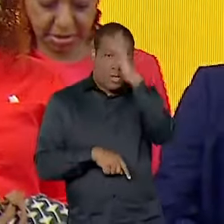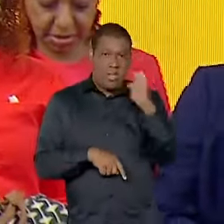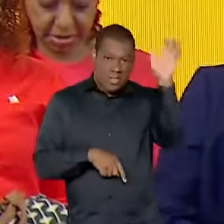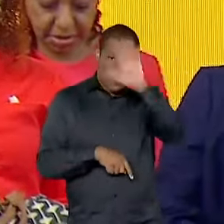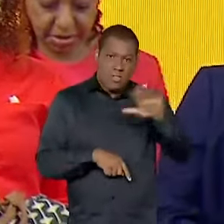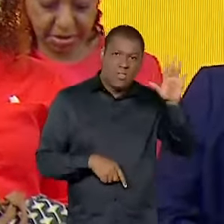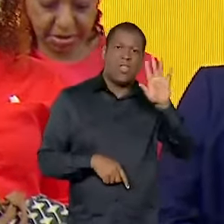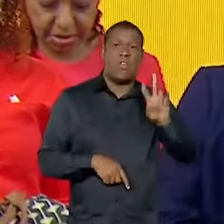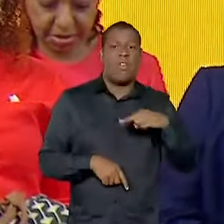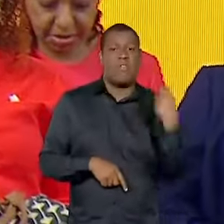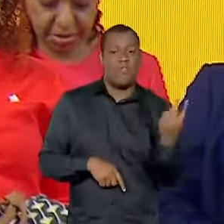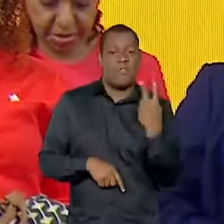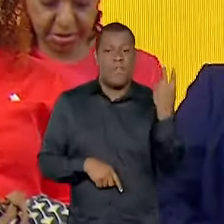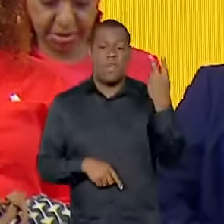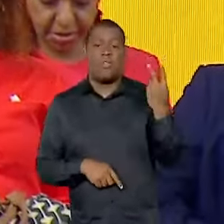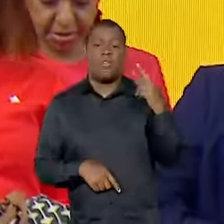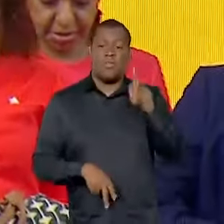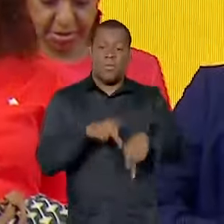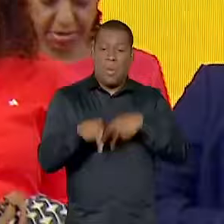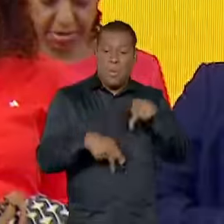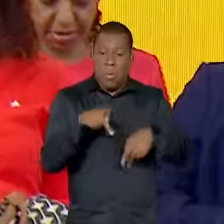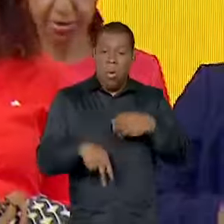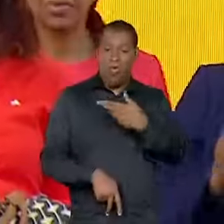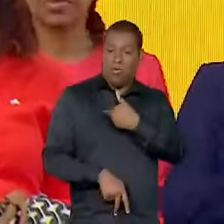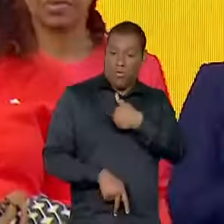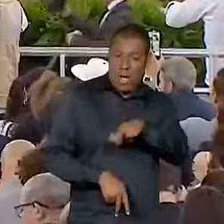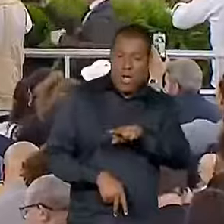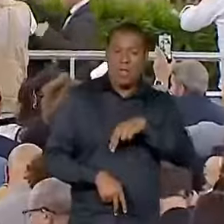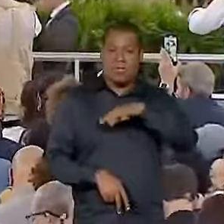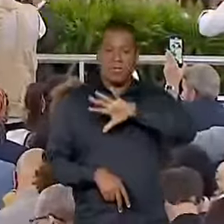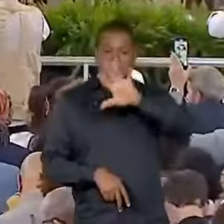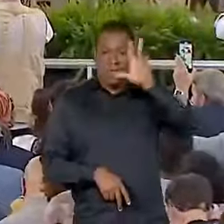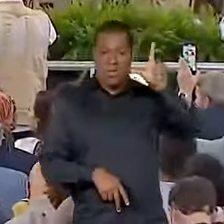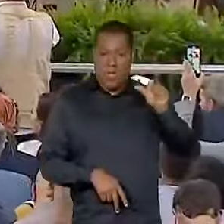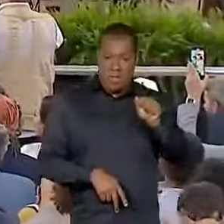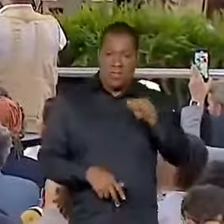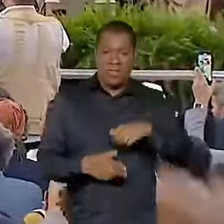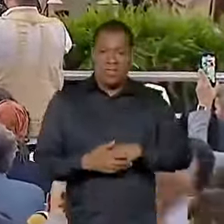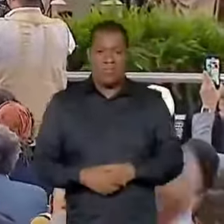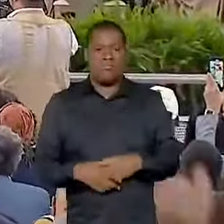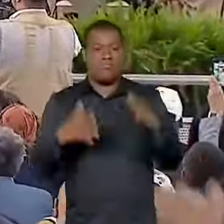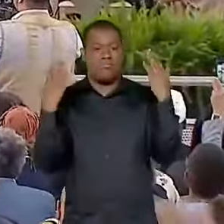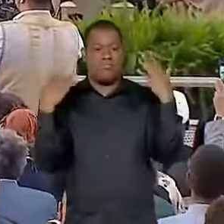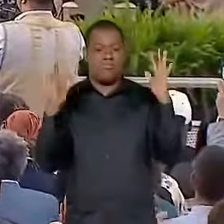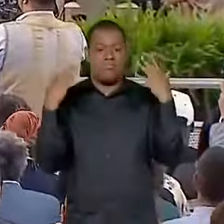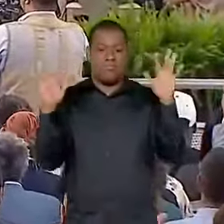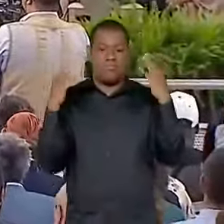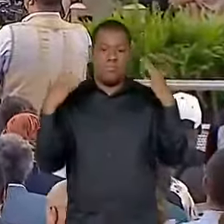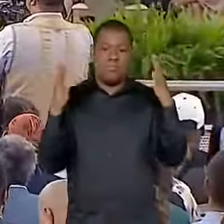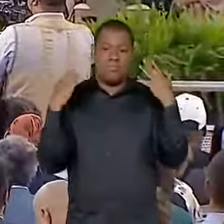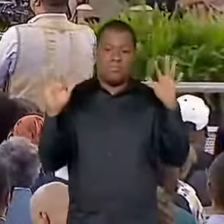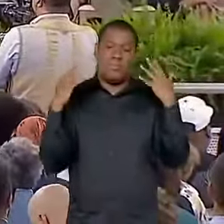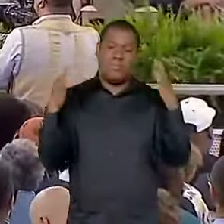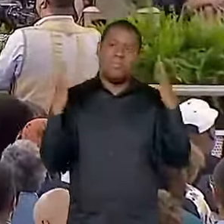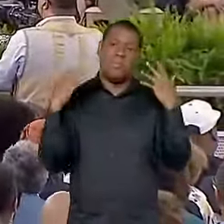de Terreiro de Matriz Africana. Parabéns, companheiros.